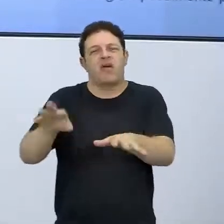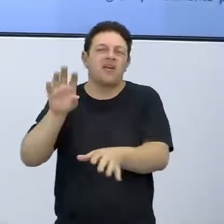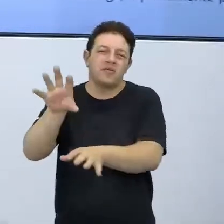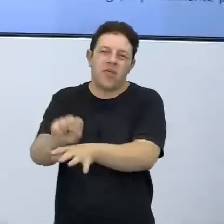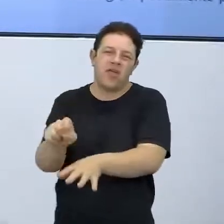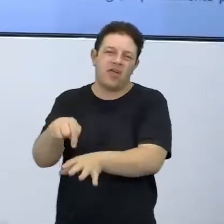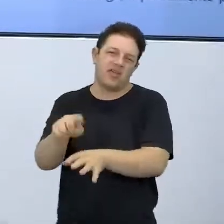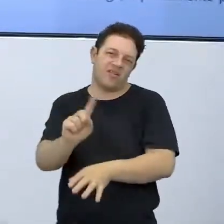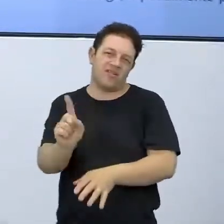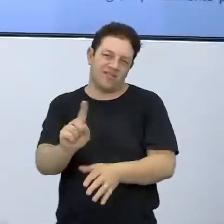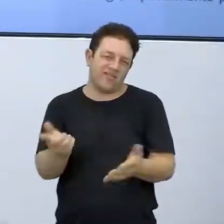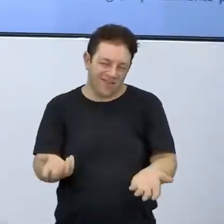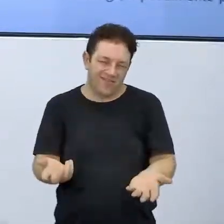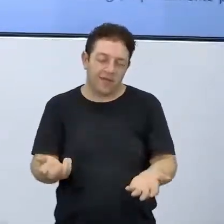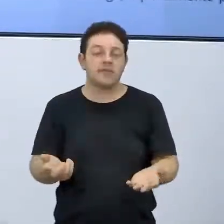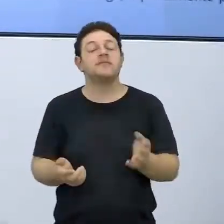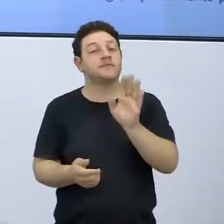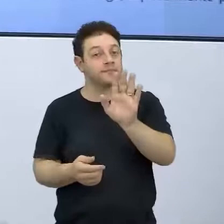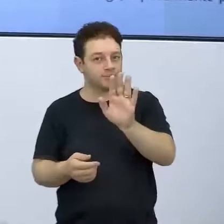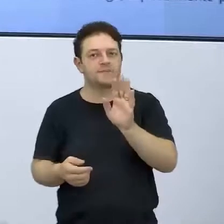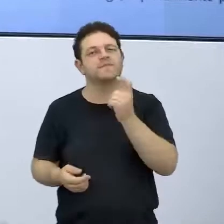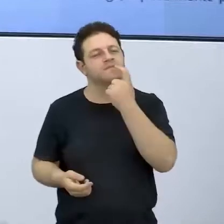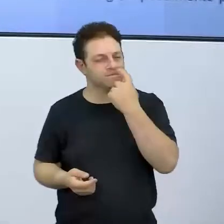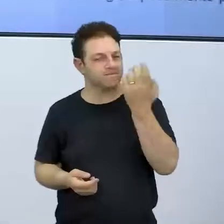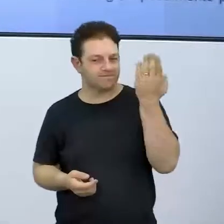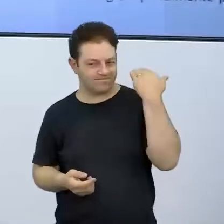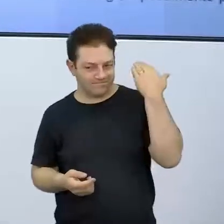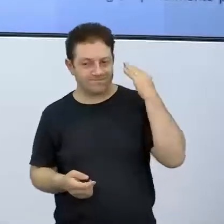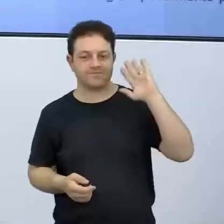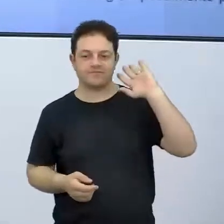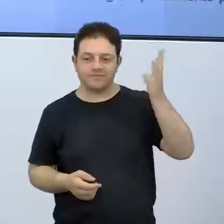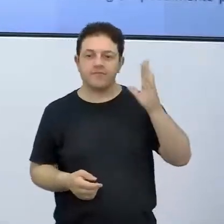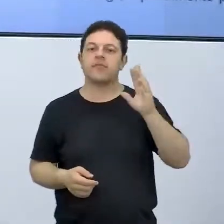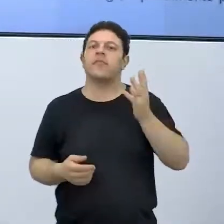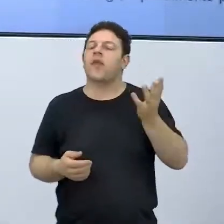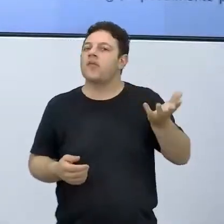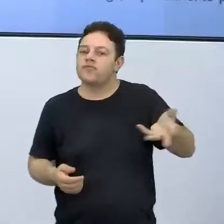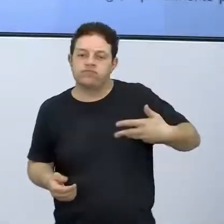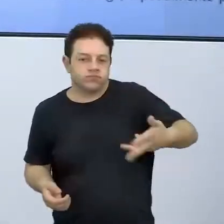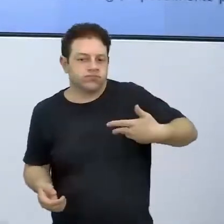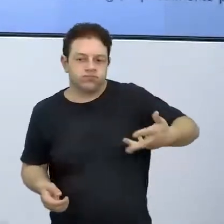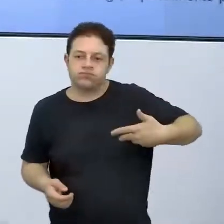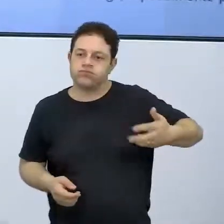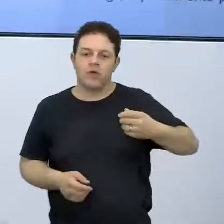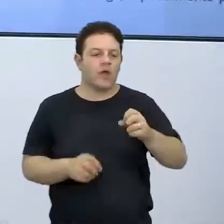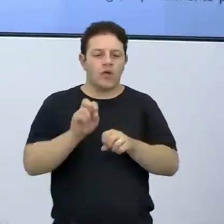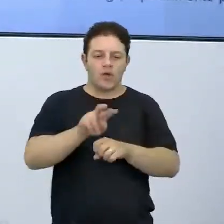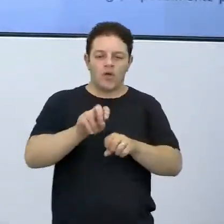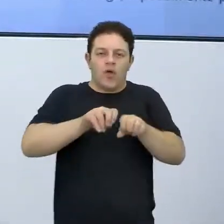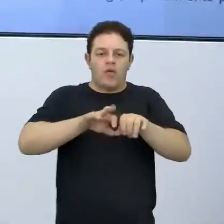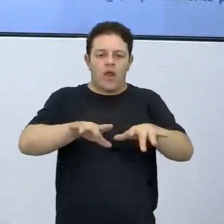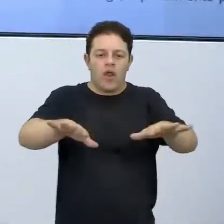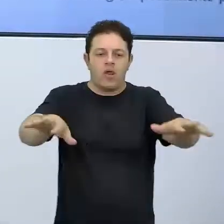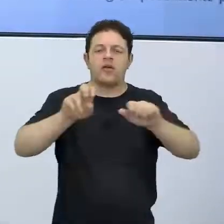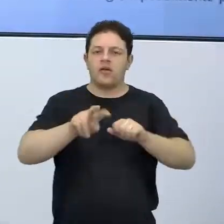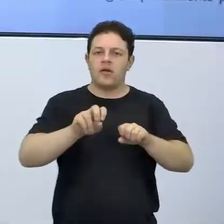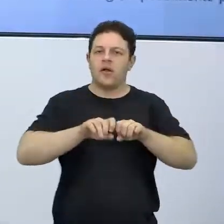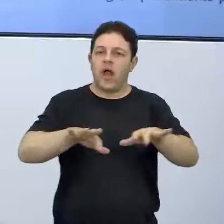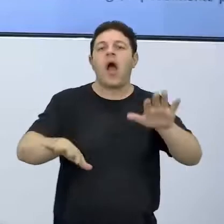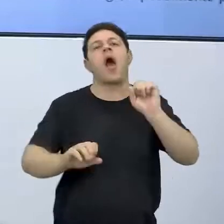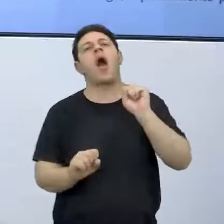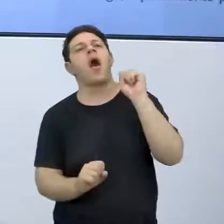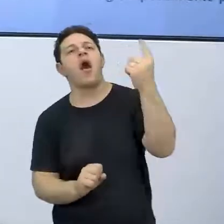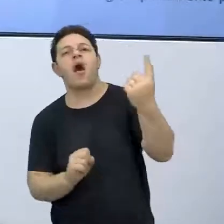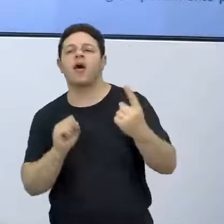agrotóxicos. Aliás, né, ultimamente, né, com o uso bem acelerado dessas substâncias, a gente uma hora ou